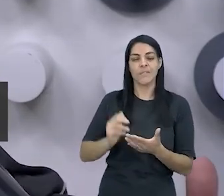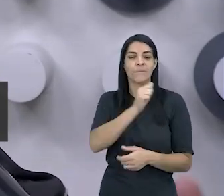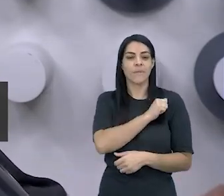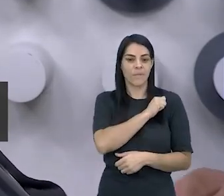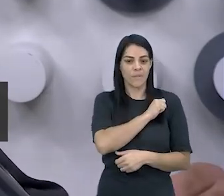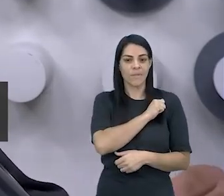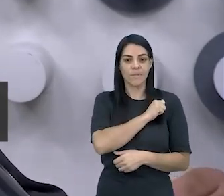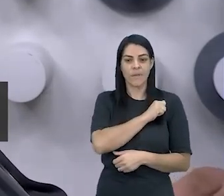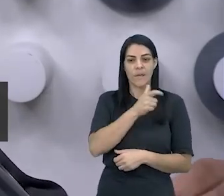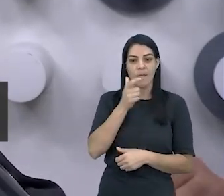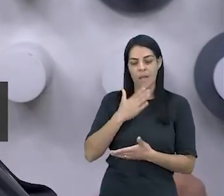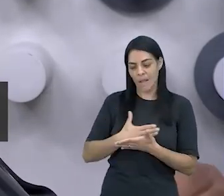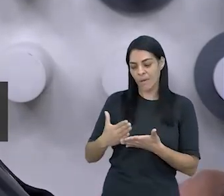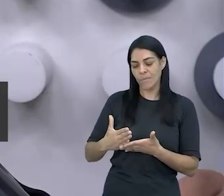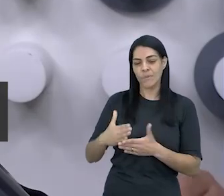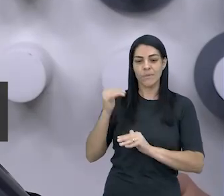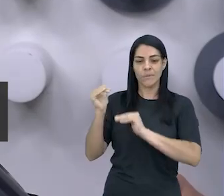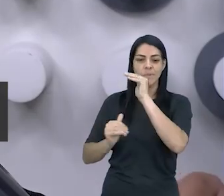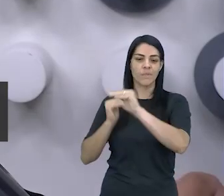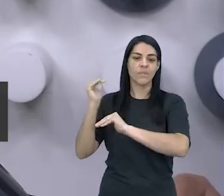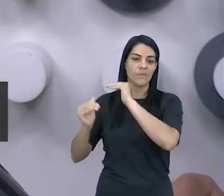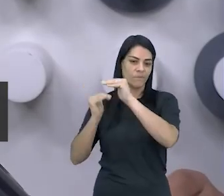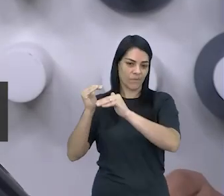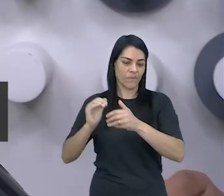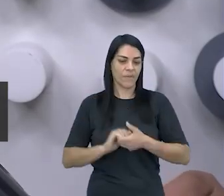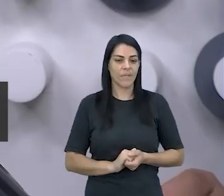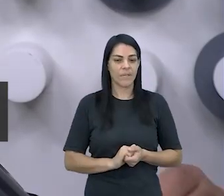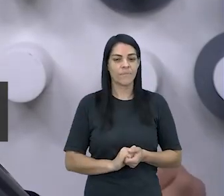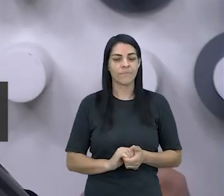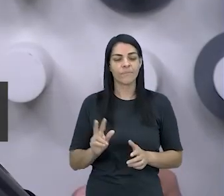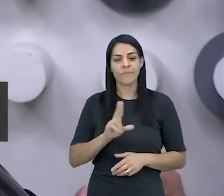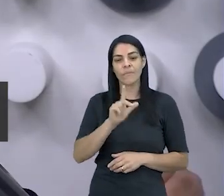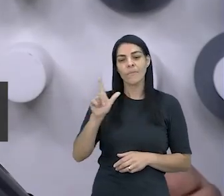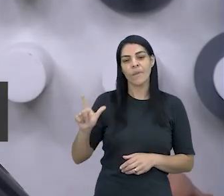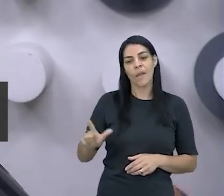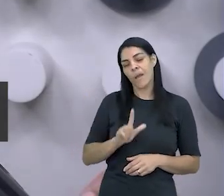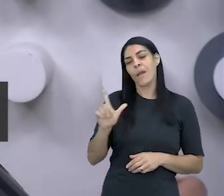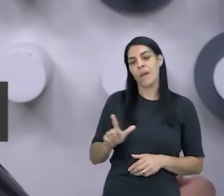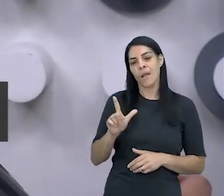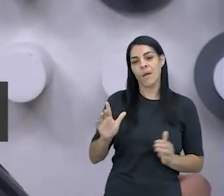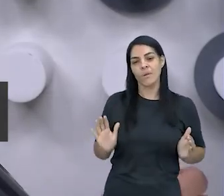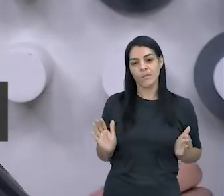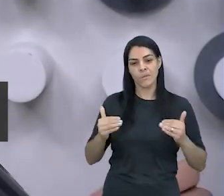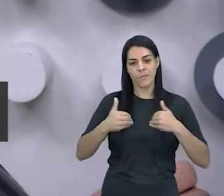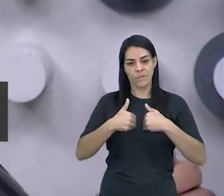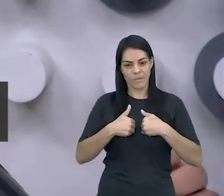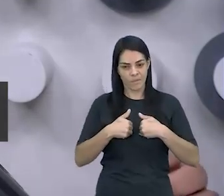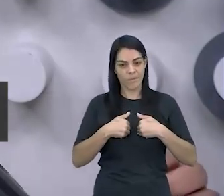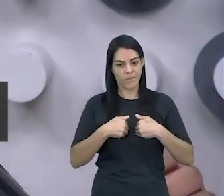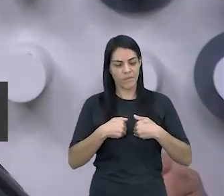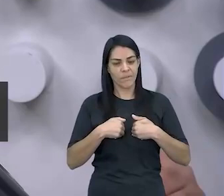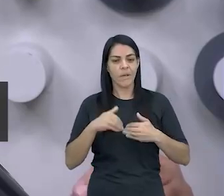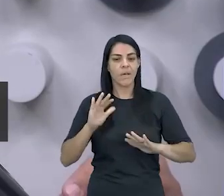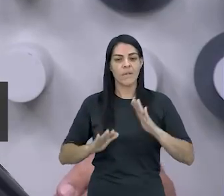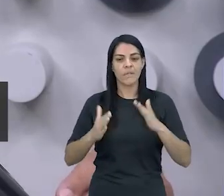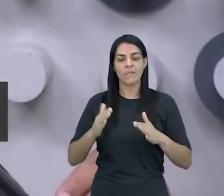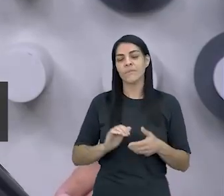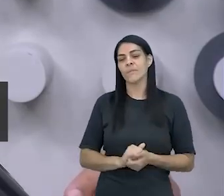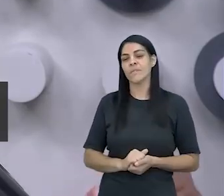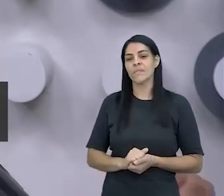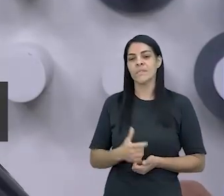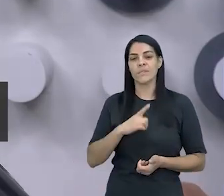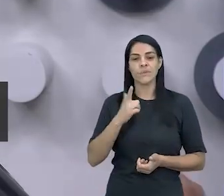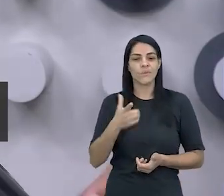É claro que a proficiência cognitiva, no caso, pode ser ainda, não fica, né, na